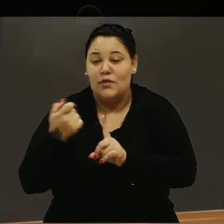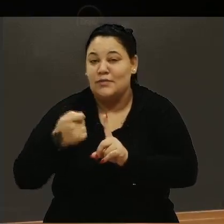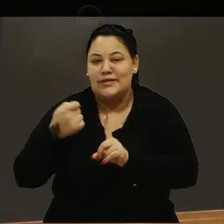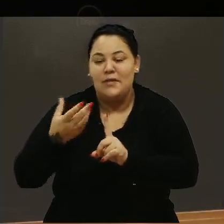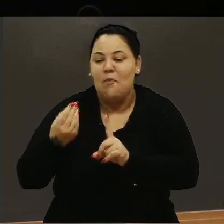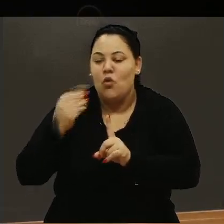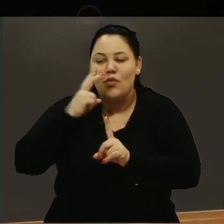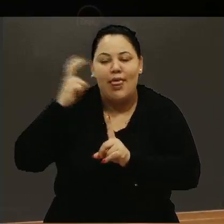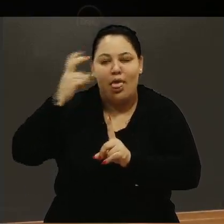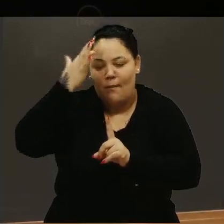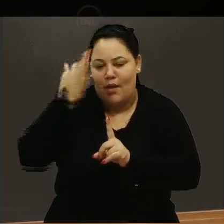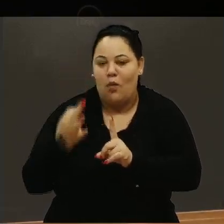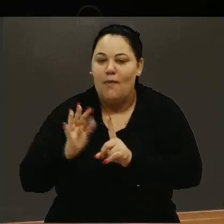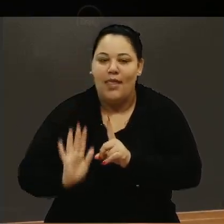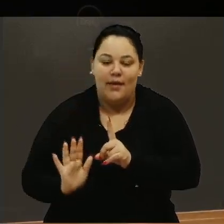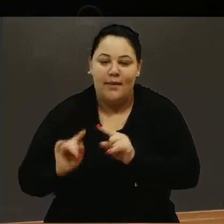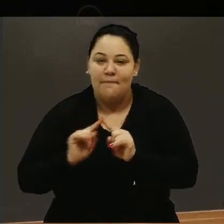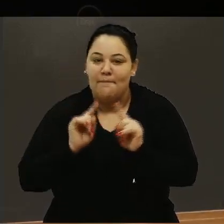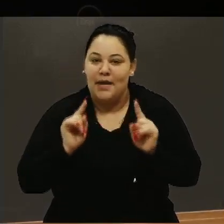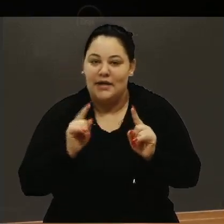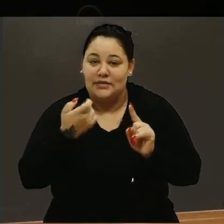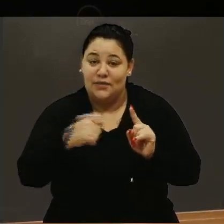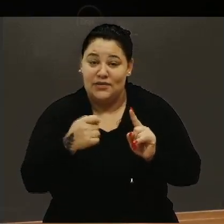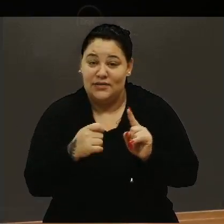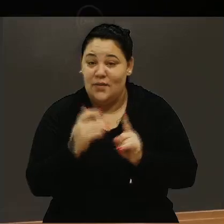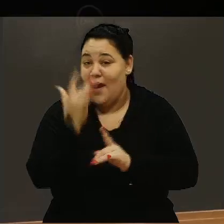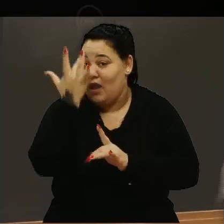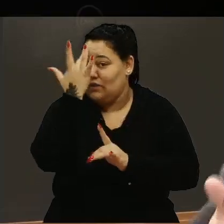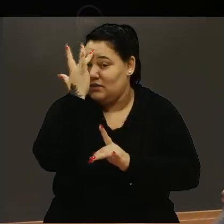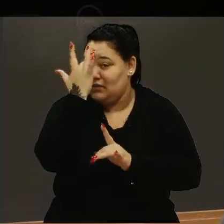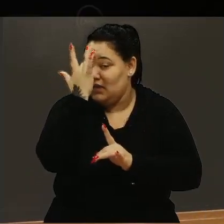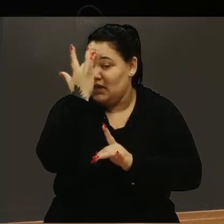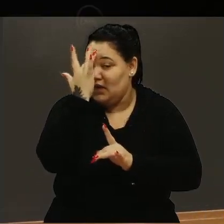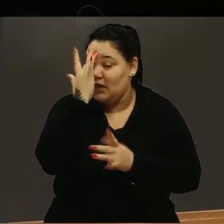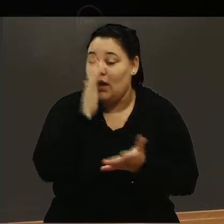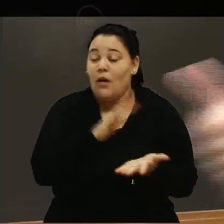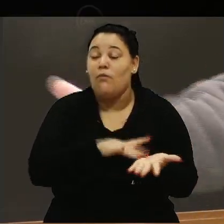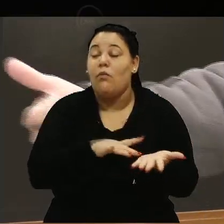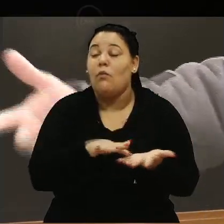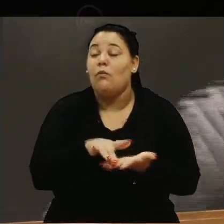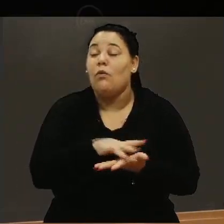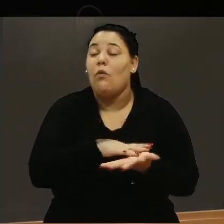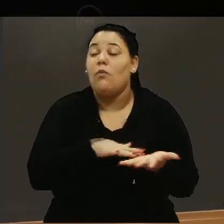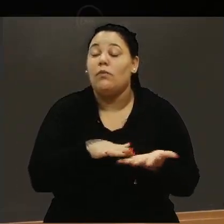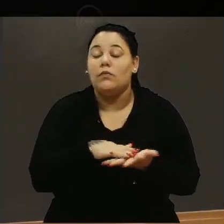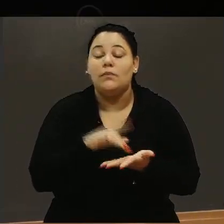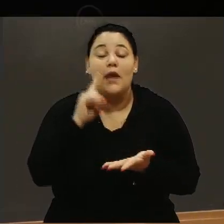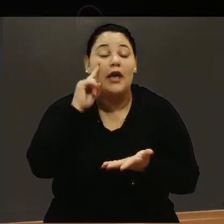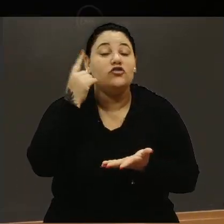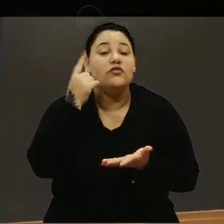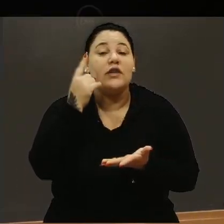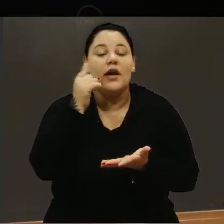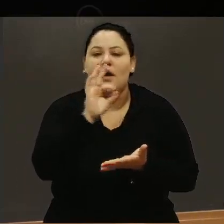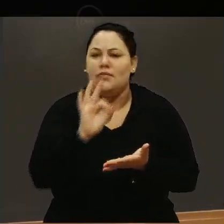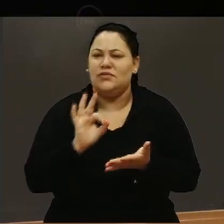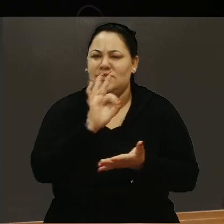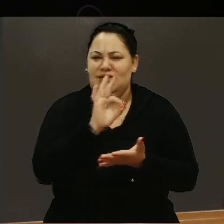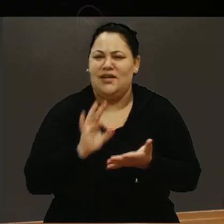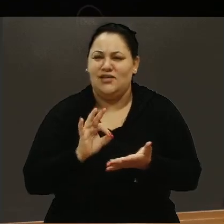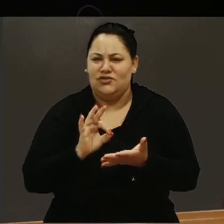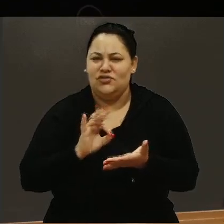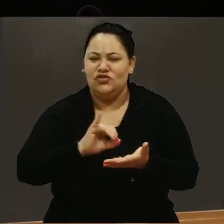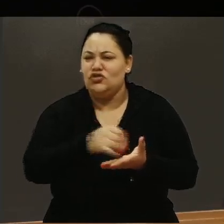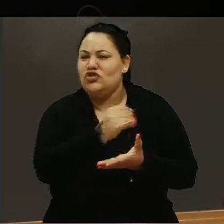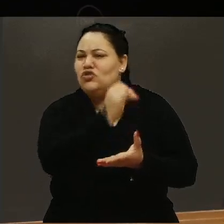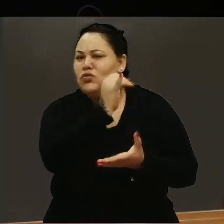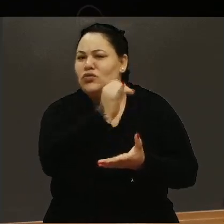Agora, precisa ser uma cigana para conseguir adivinhar qual é a taxa de juros. Não é